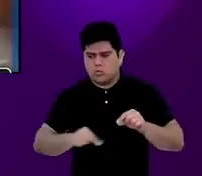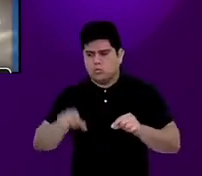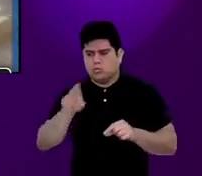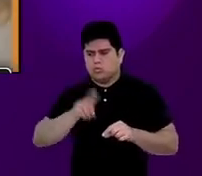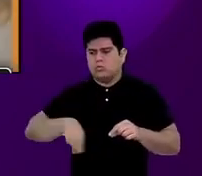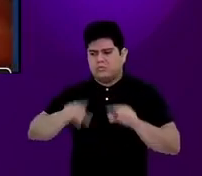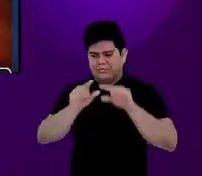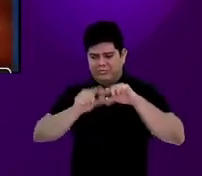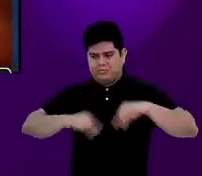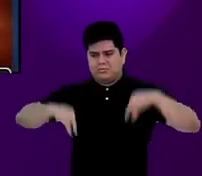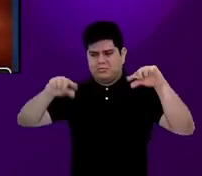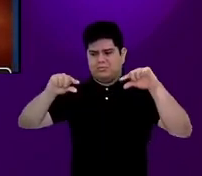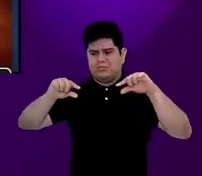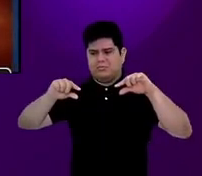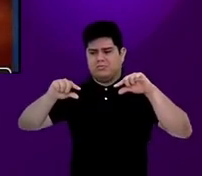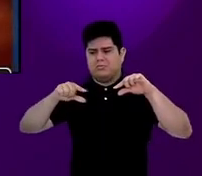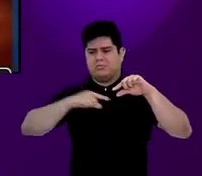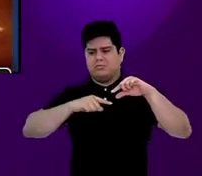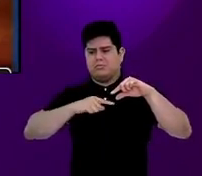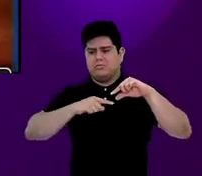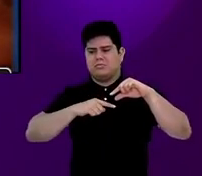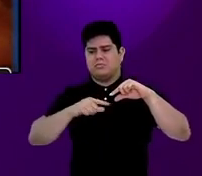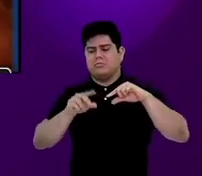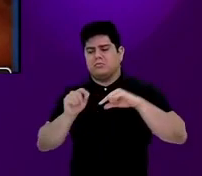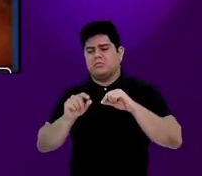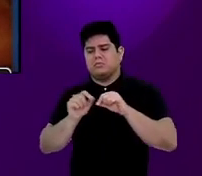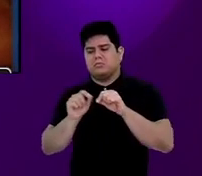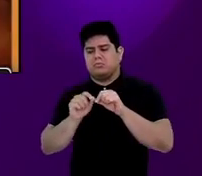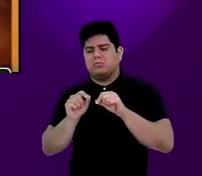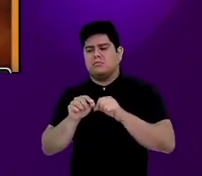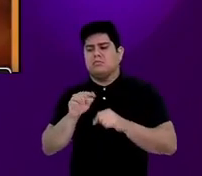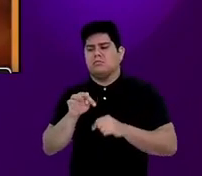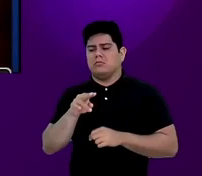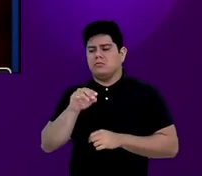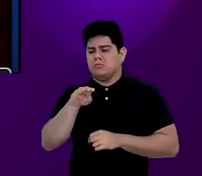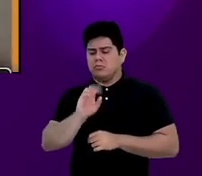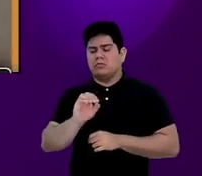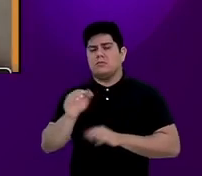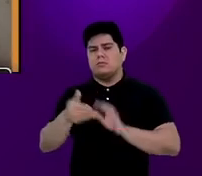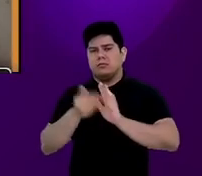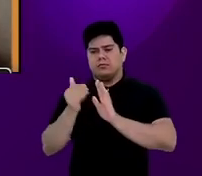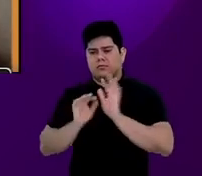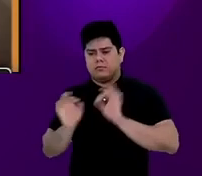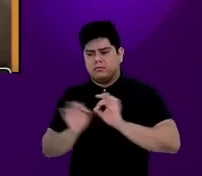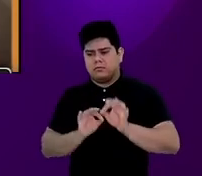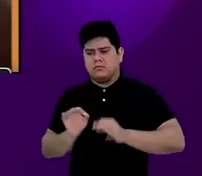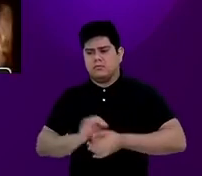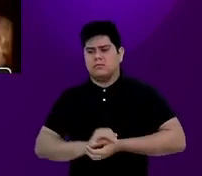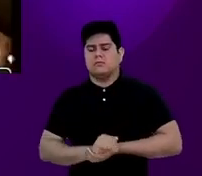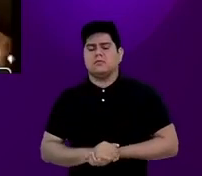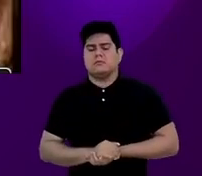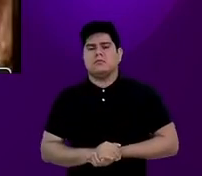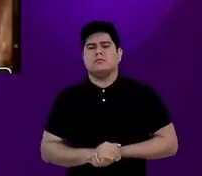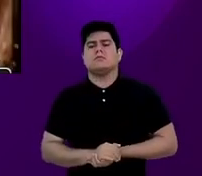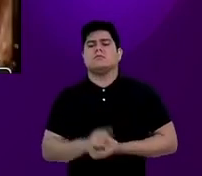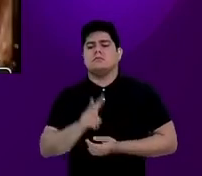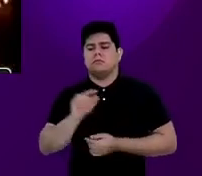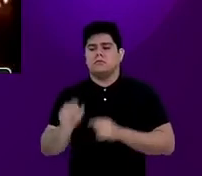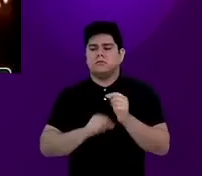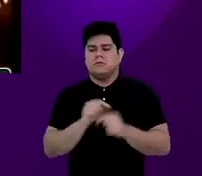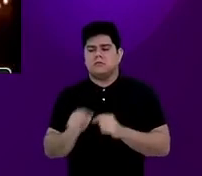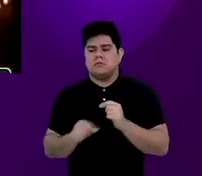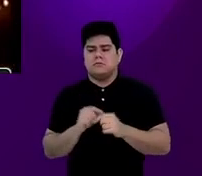U, né? Esse U que se formou lá na uretra, a gente vai detubularizar e depois de detubularizar esse U, vamos fazer uma